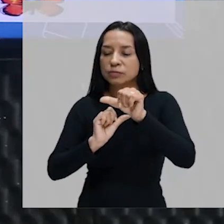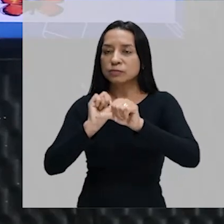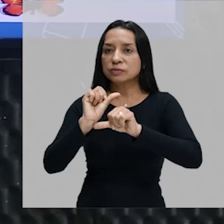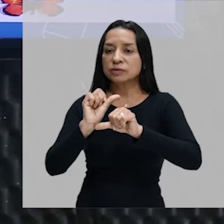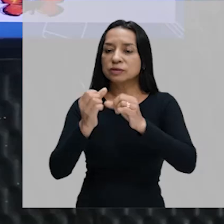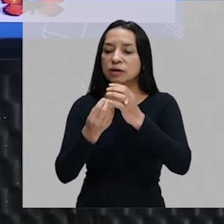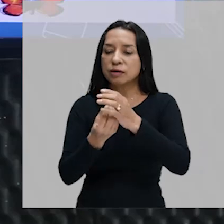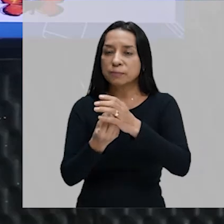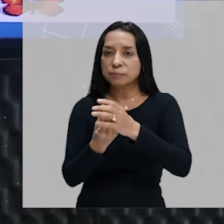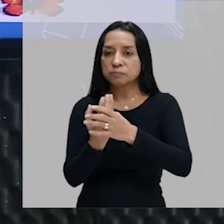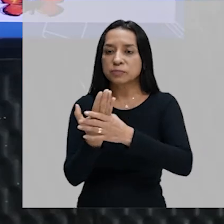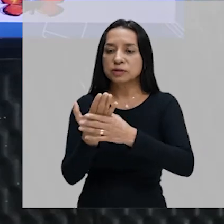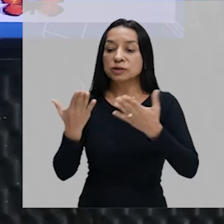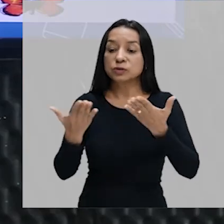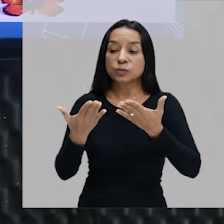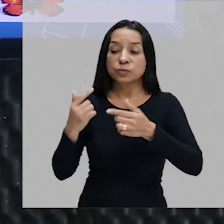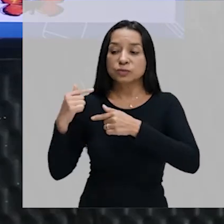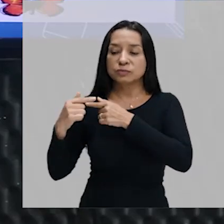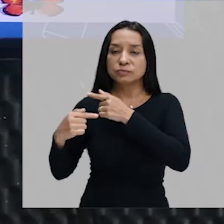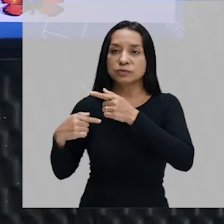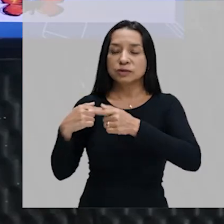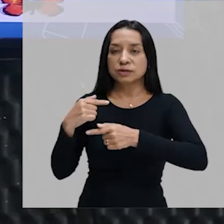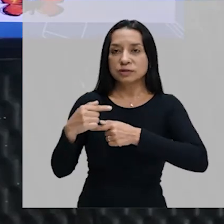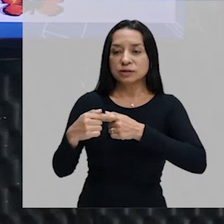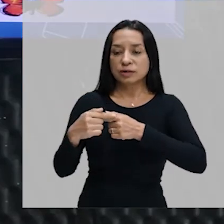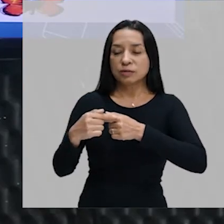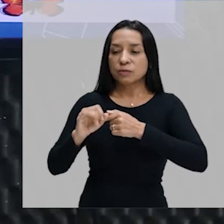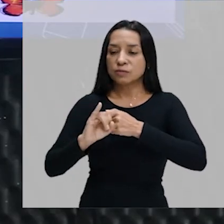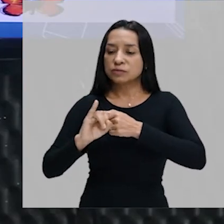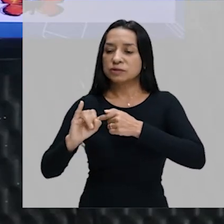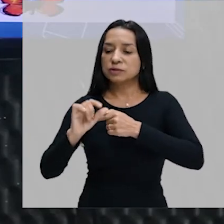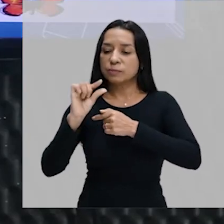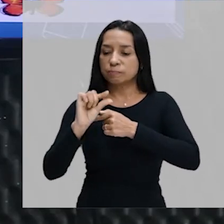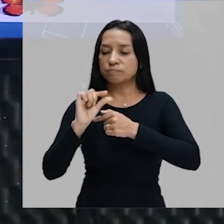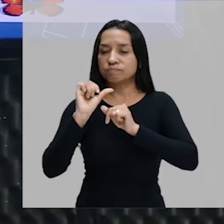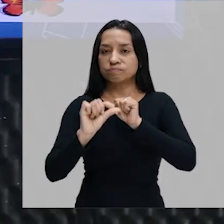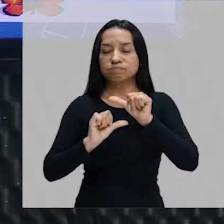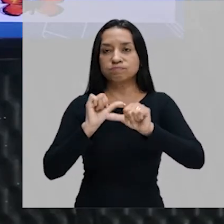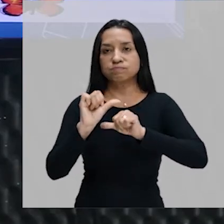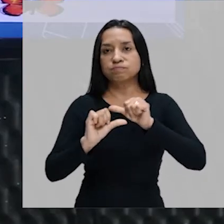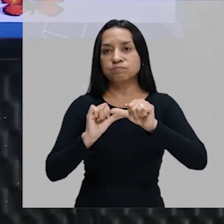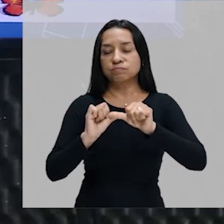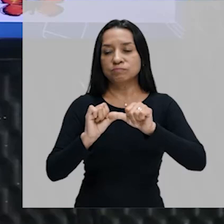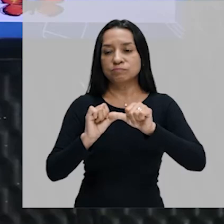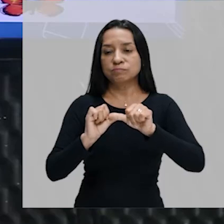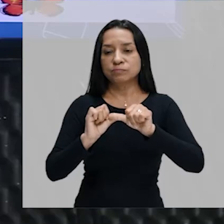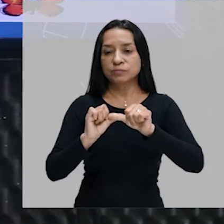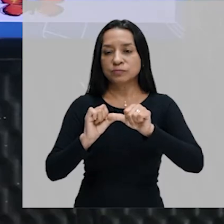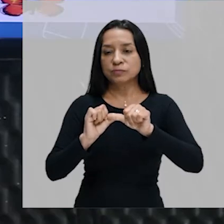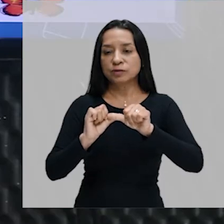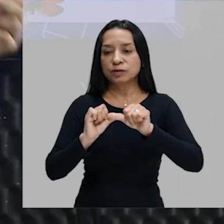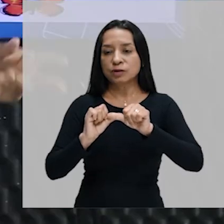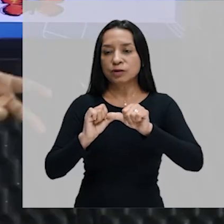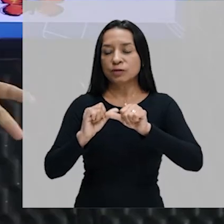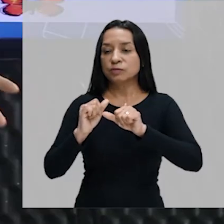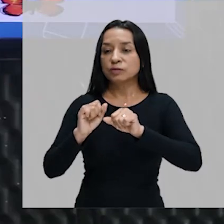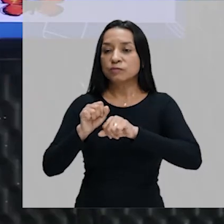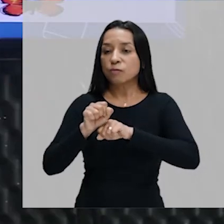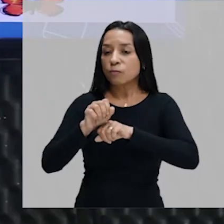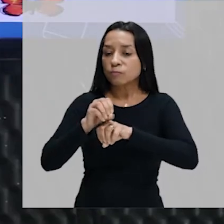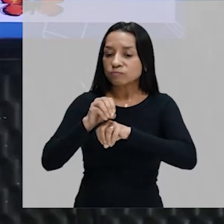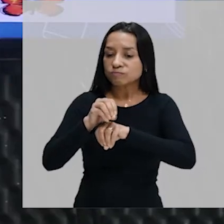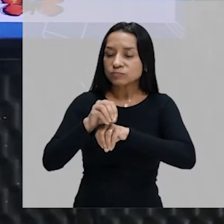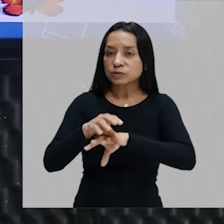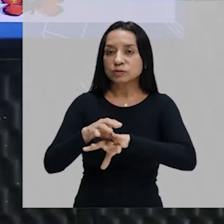aparece nessa geração. Aí, se essa pequena mudança ela for transmitida para as gerações